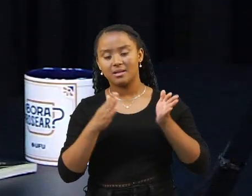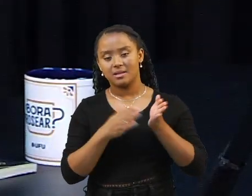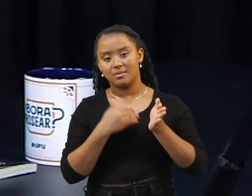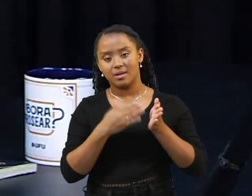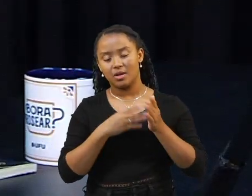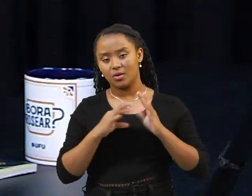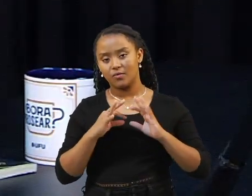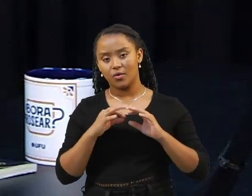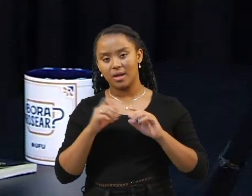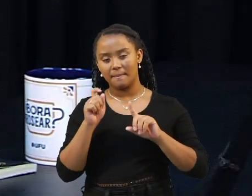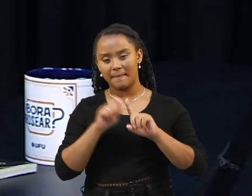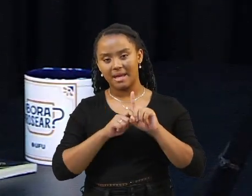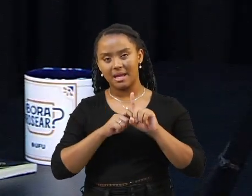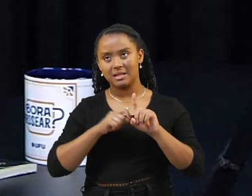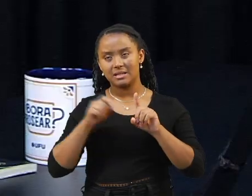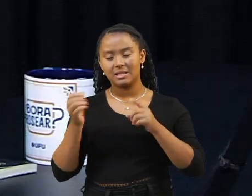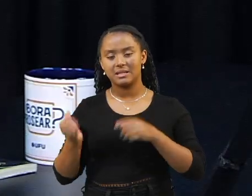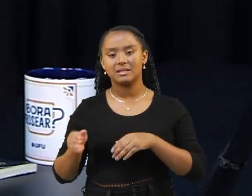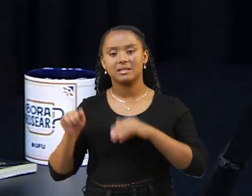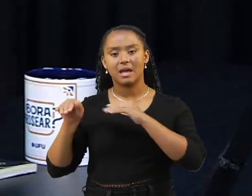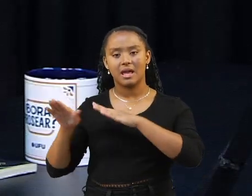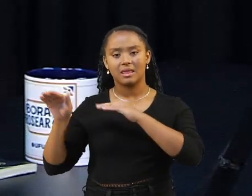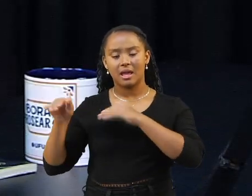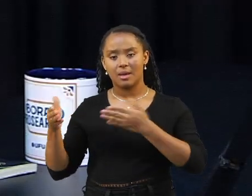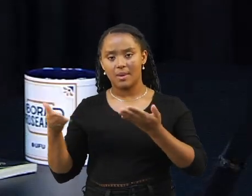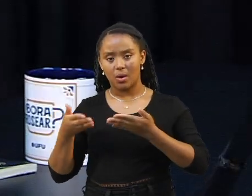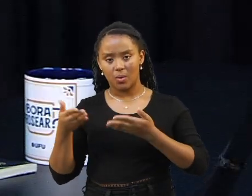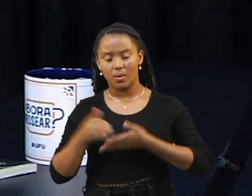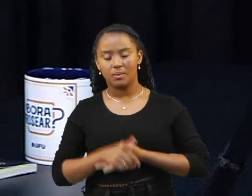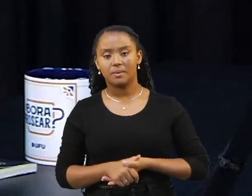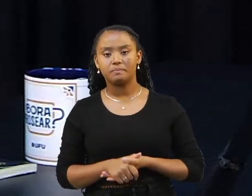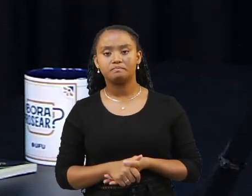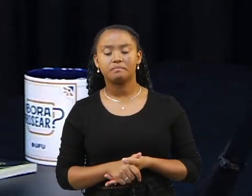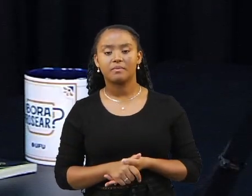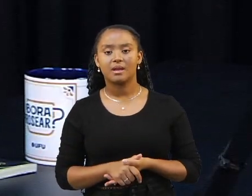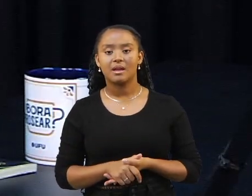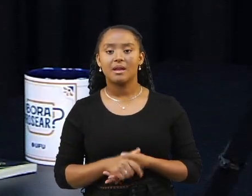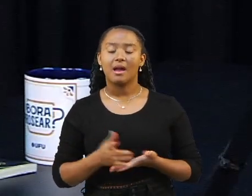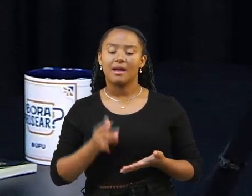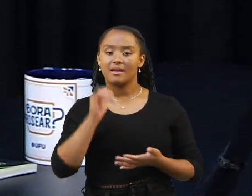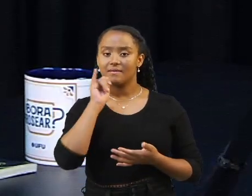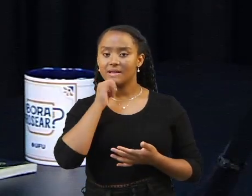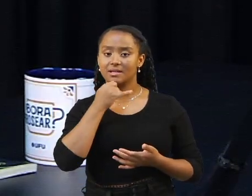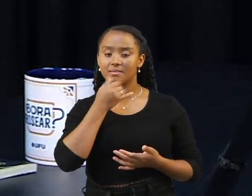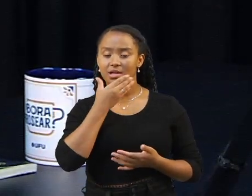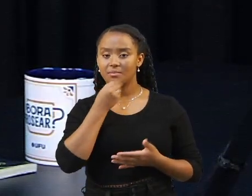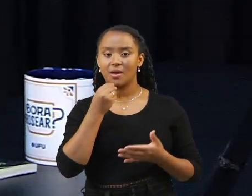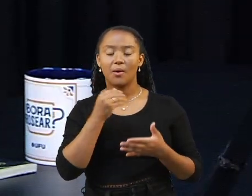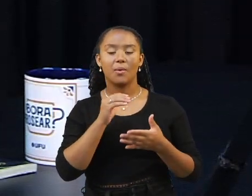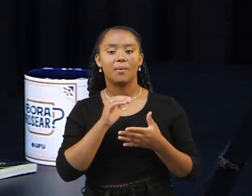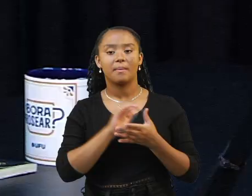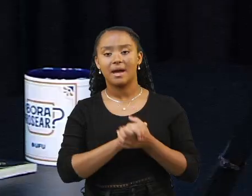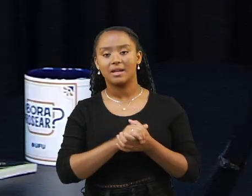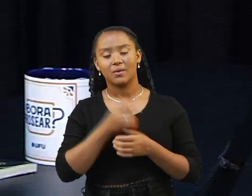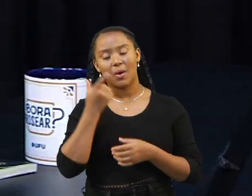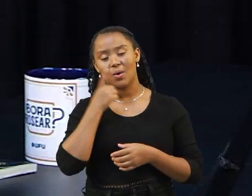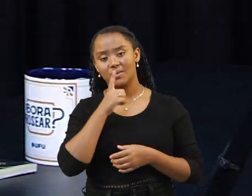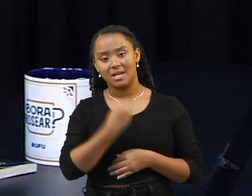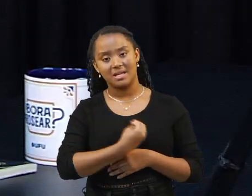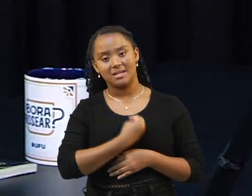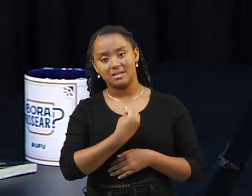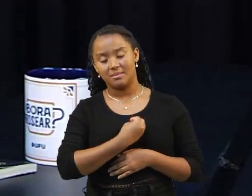eu marquei o lançamento, tudo foi em setembro agora. E aí ele não pôde